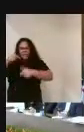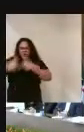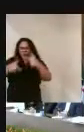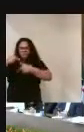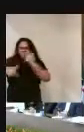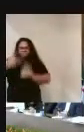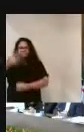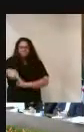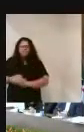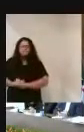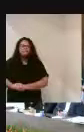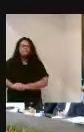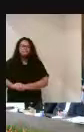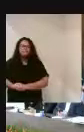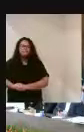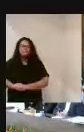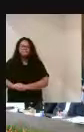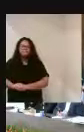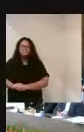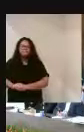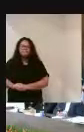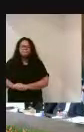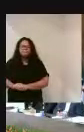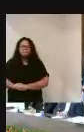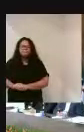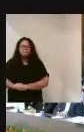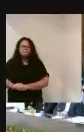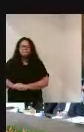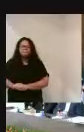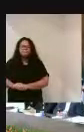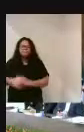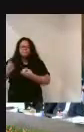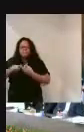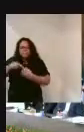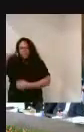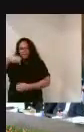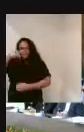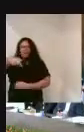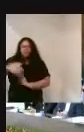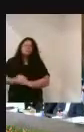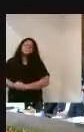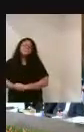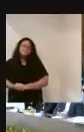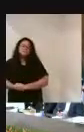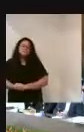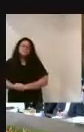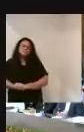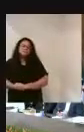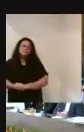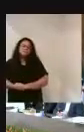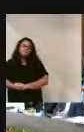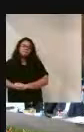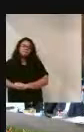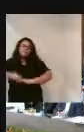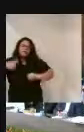Conforme eu já falei, da Centicop, está localizada aqui também no complexo, com a missão, em conjunto com o governo do Distrito Federal, uma gestão compartilhada com a SLU e com